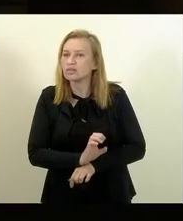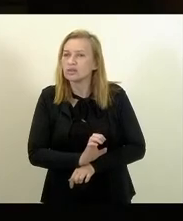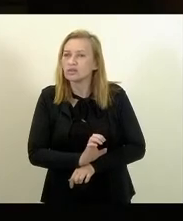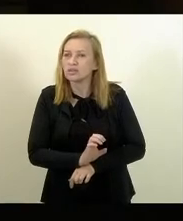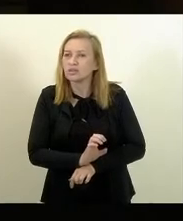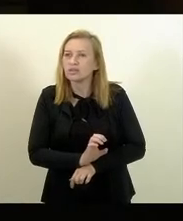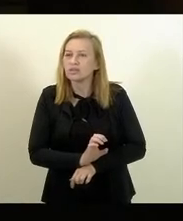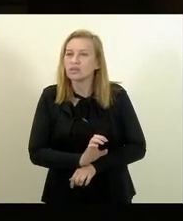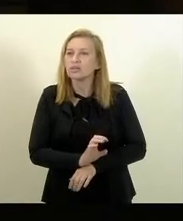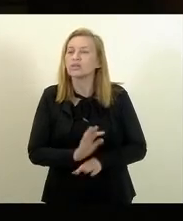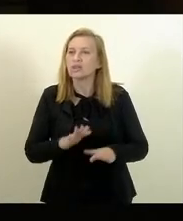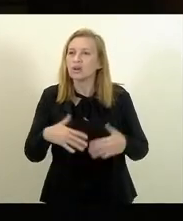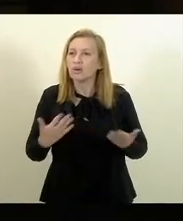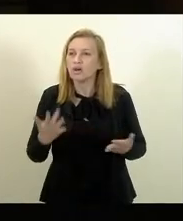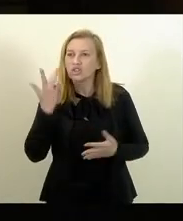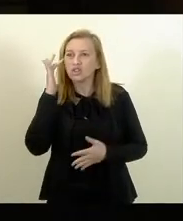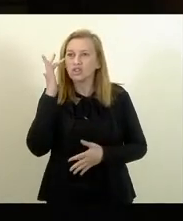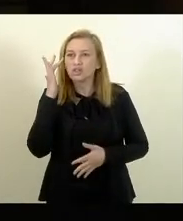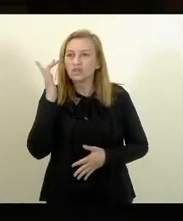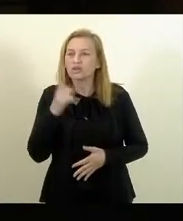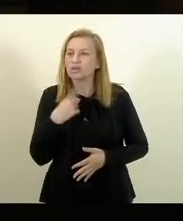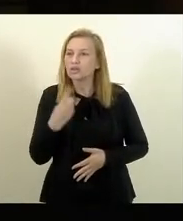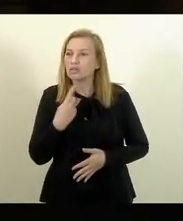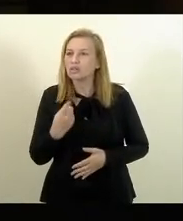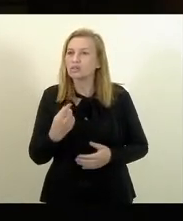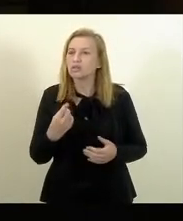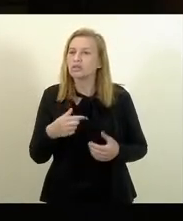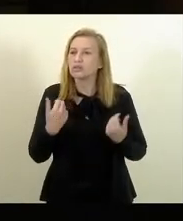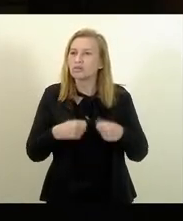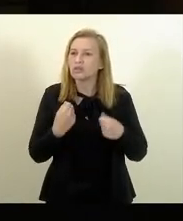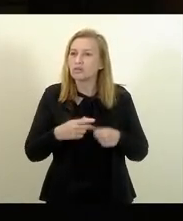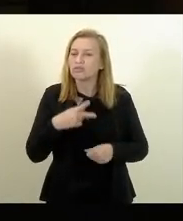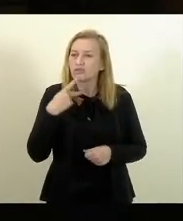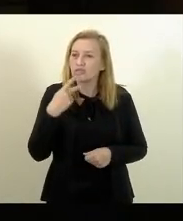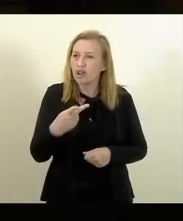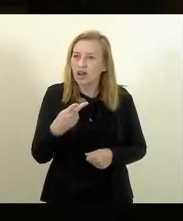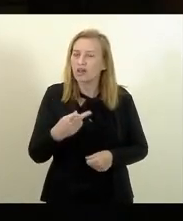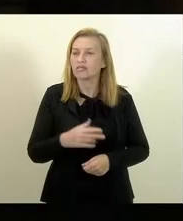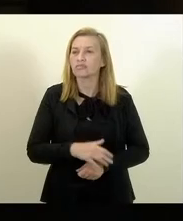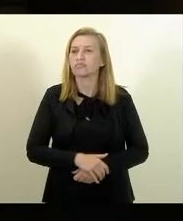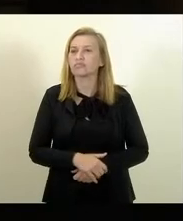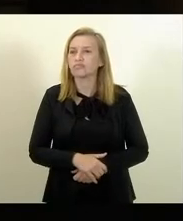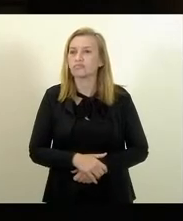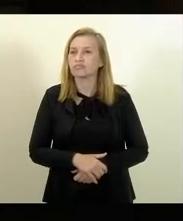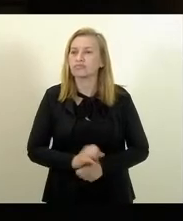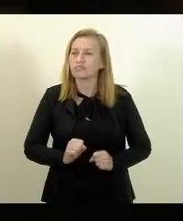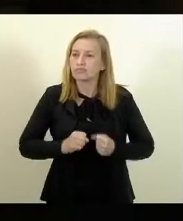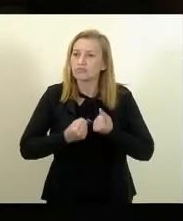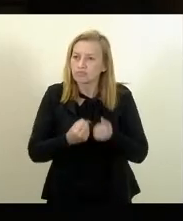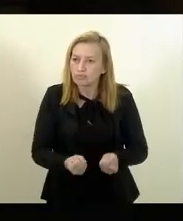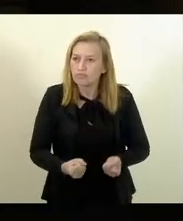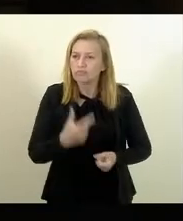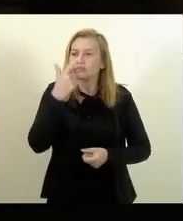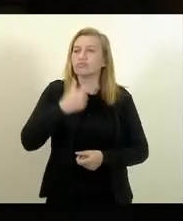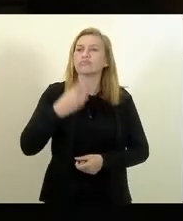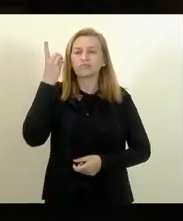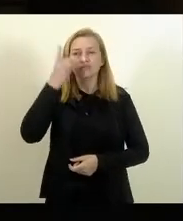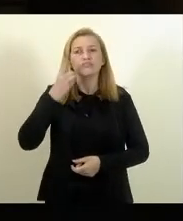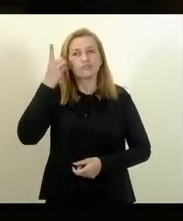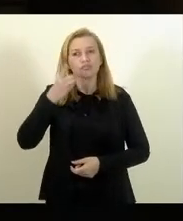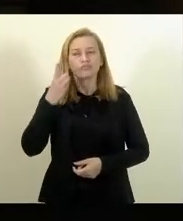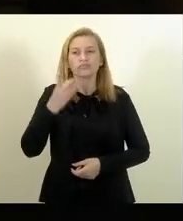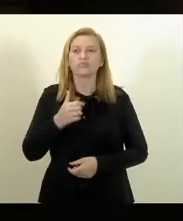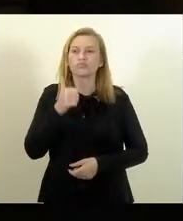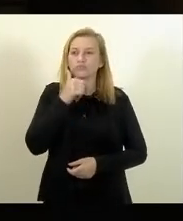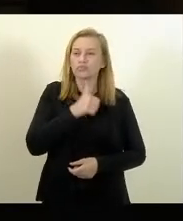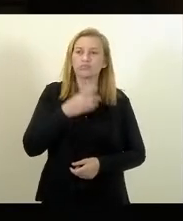Então, eu acho que nós devemos nos debruçar como membros, como parlamentares, como